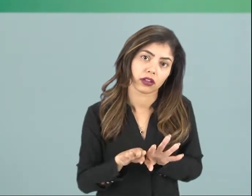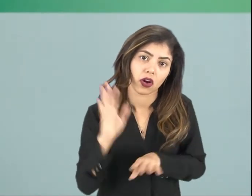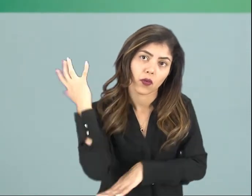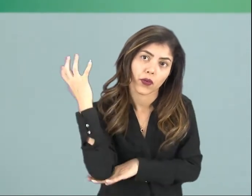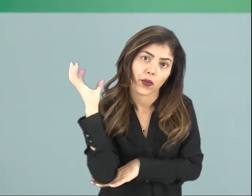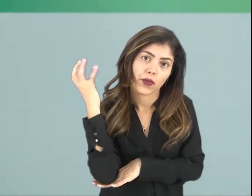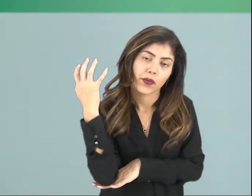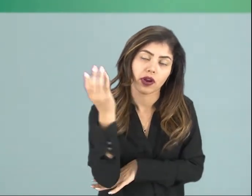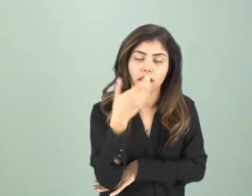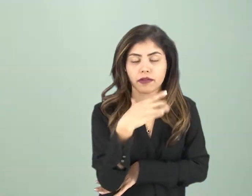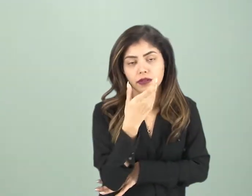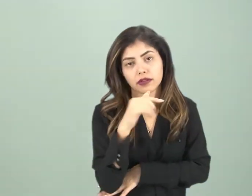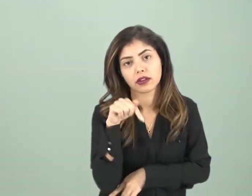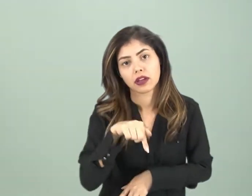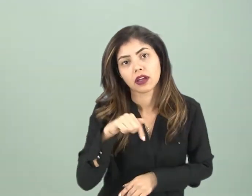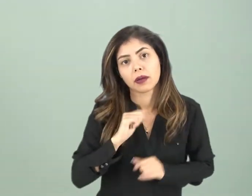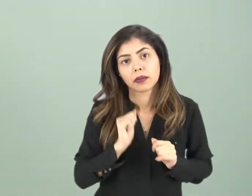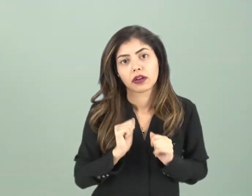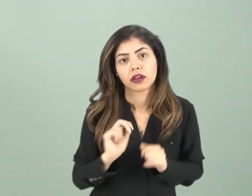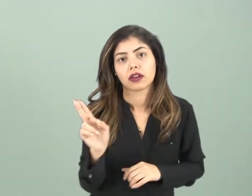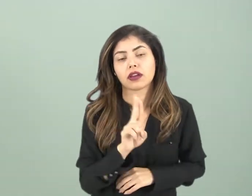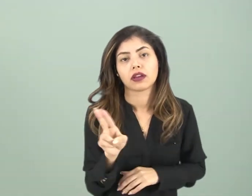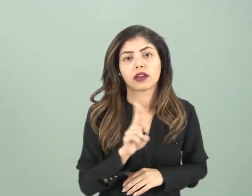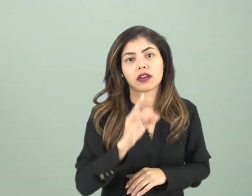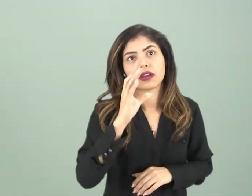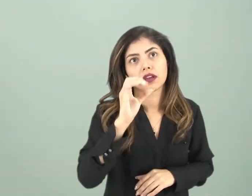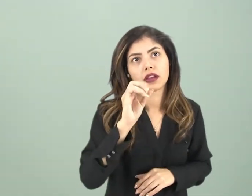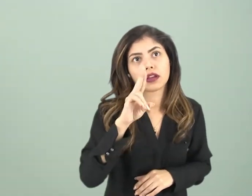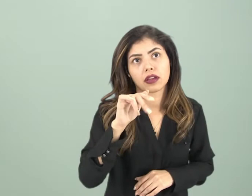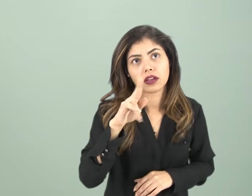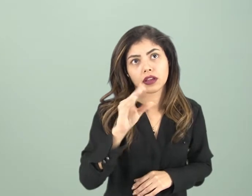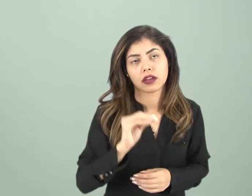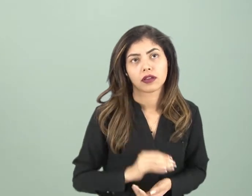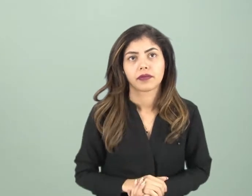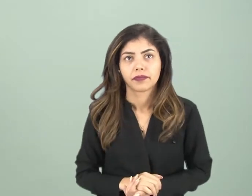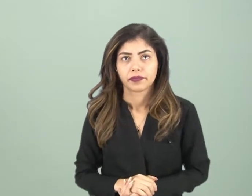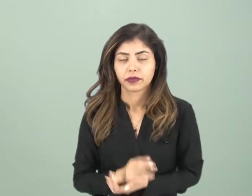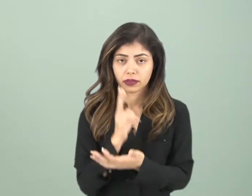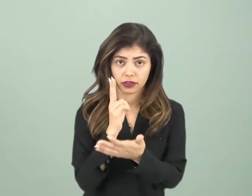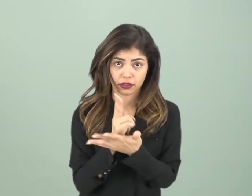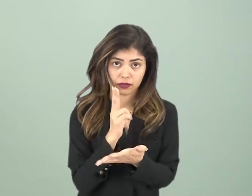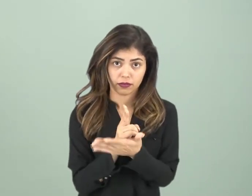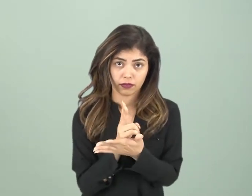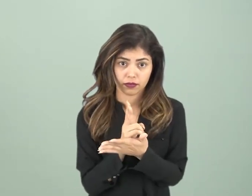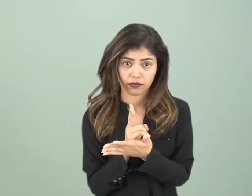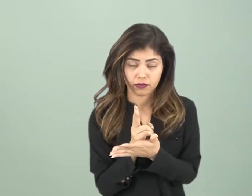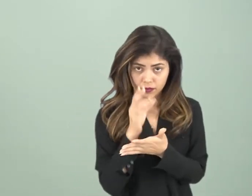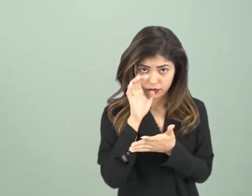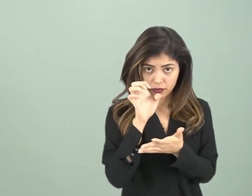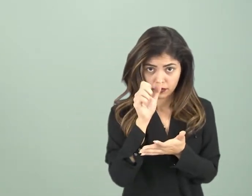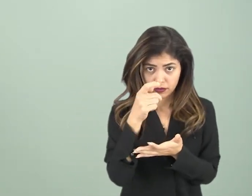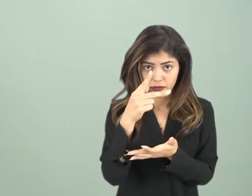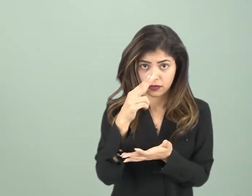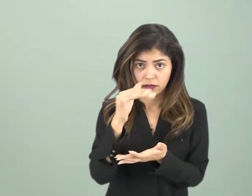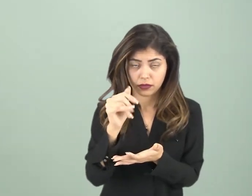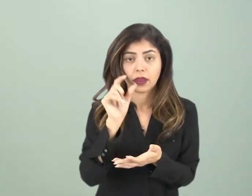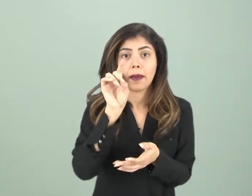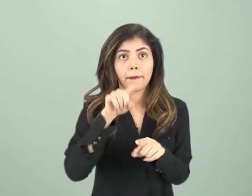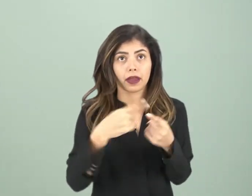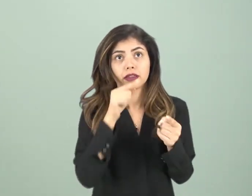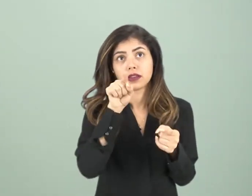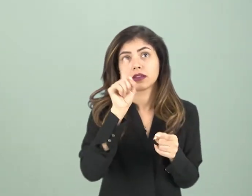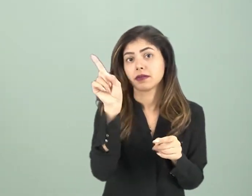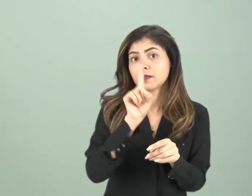tem uma fruta. Aqui na nossa região a gente pode chamar daqueles coquinhos, né, mas não é, é da mesma espécie, só que o babaçu é diferente, porque utiliza esse